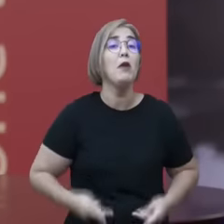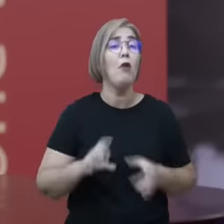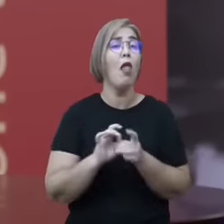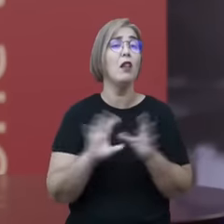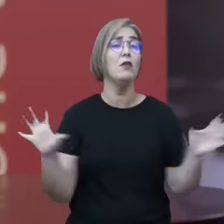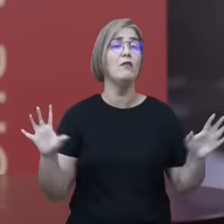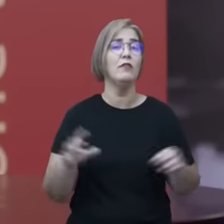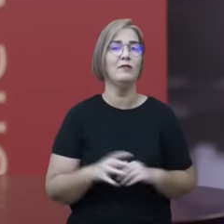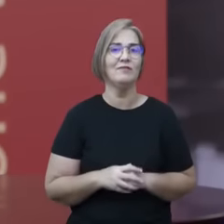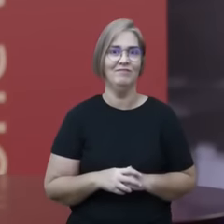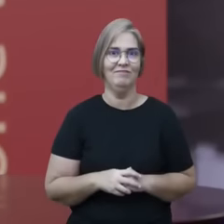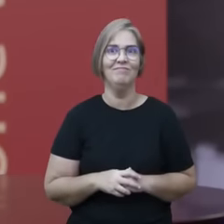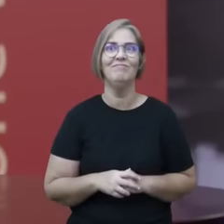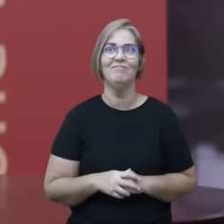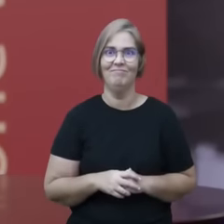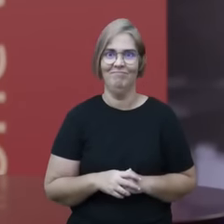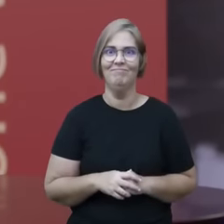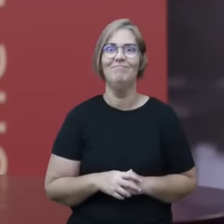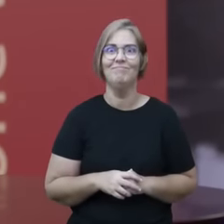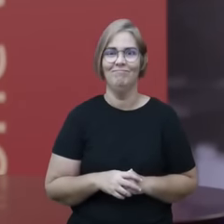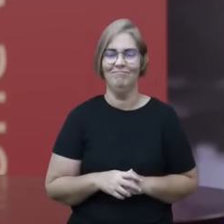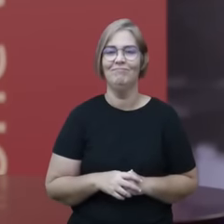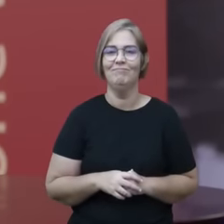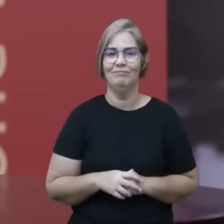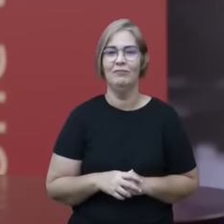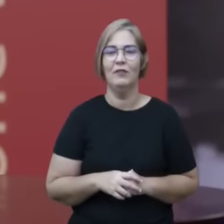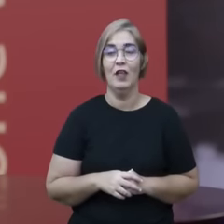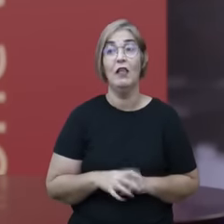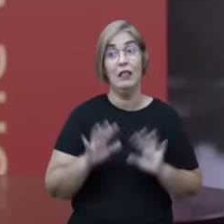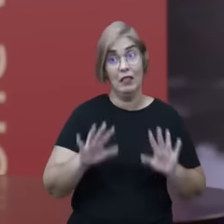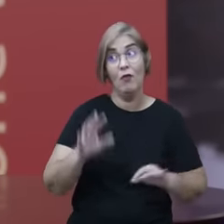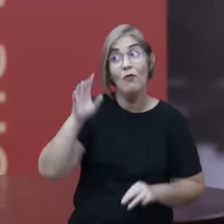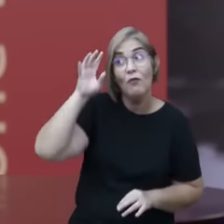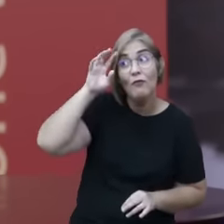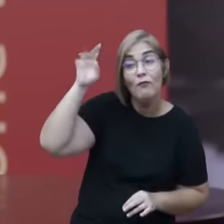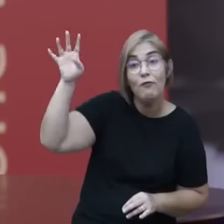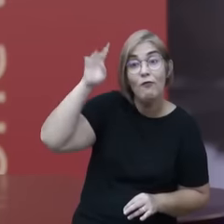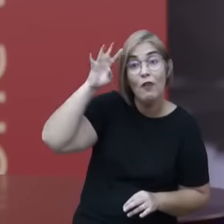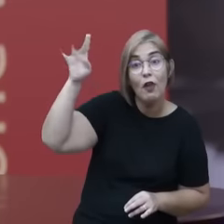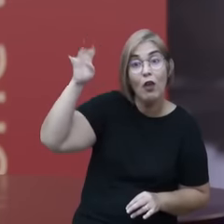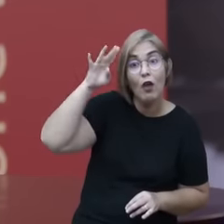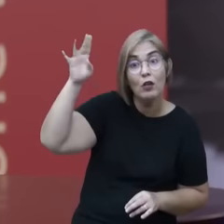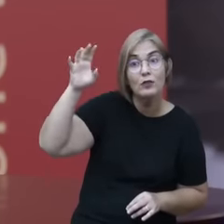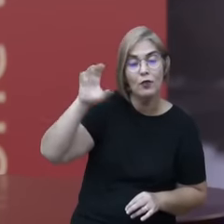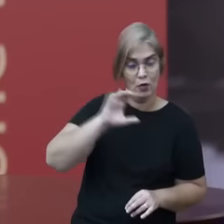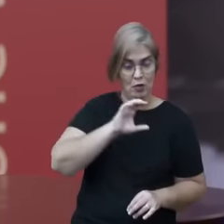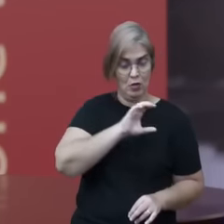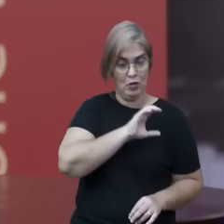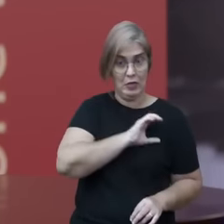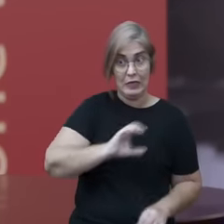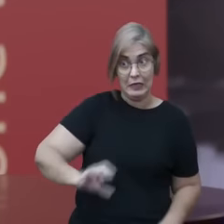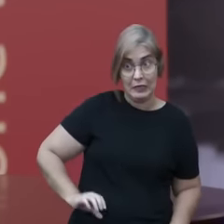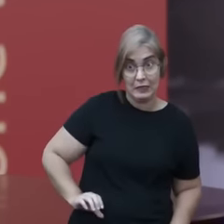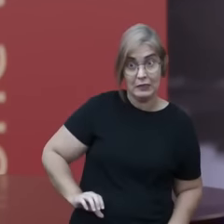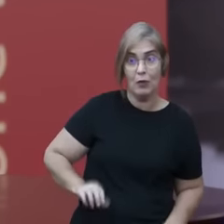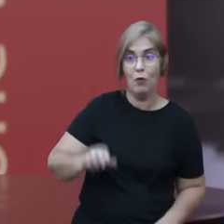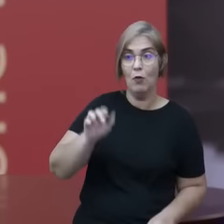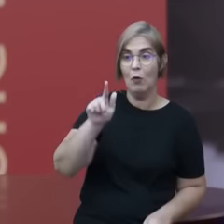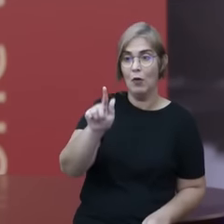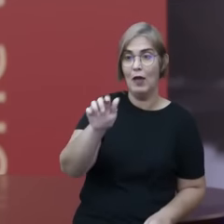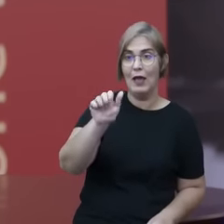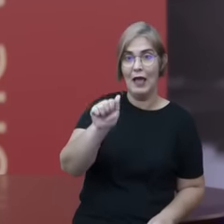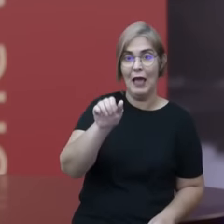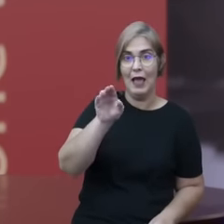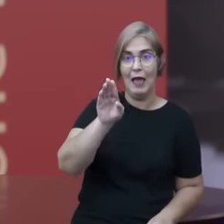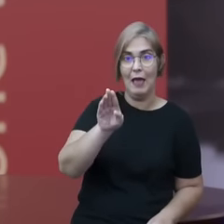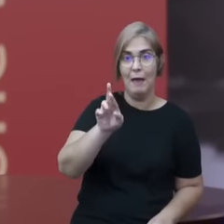há. É, por isso que um um grande filósofo, existencialista cristão, contemporâneo, Gabriel Marcel, dirá, né,